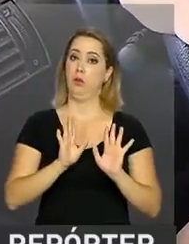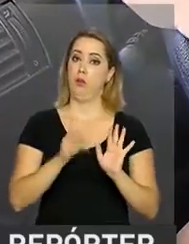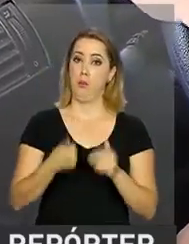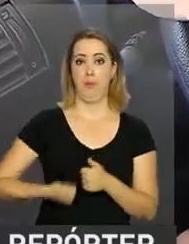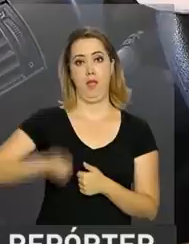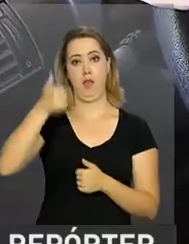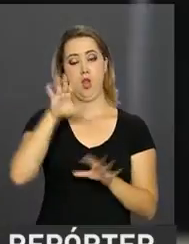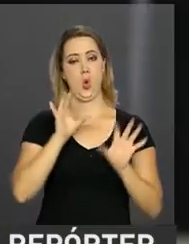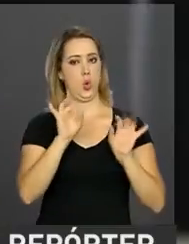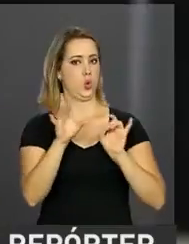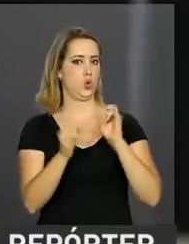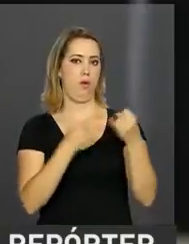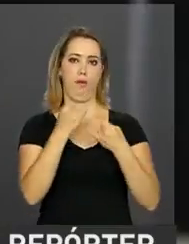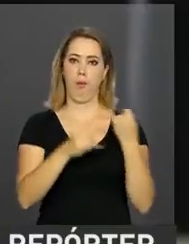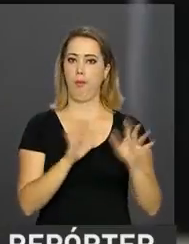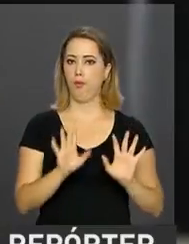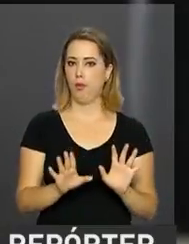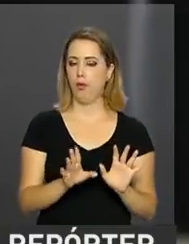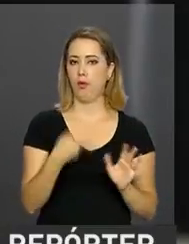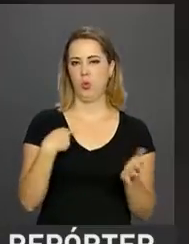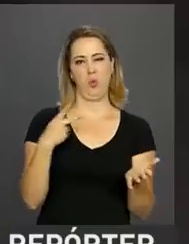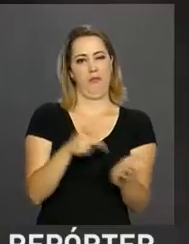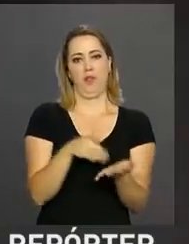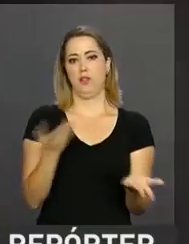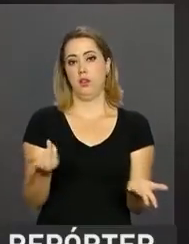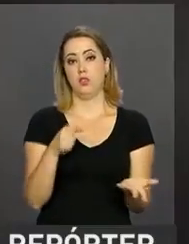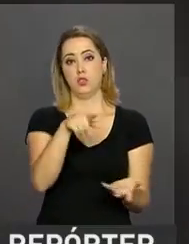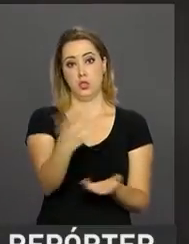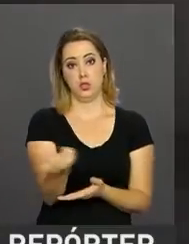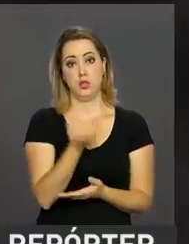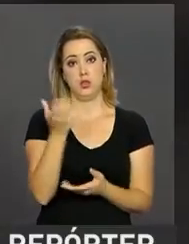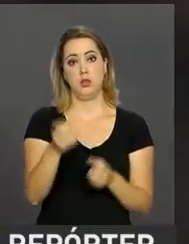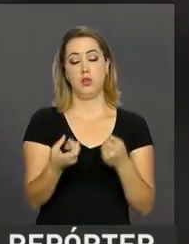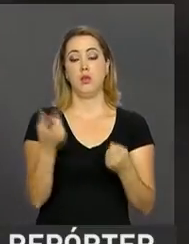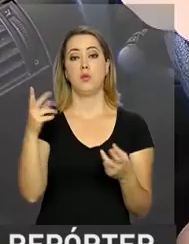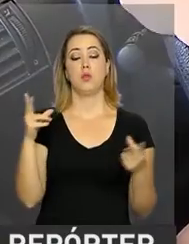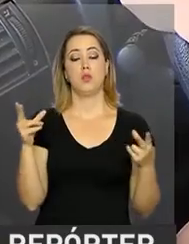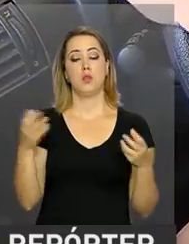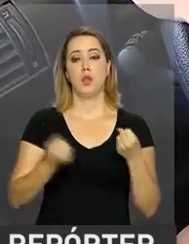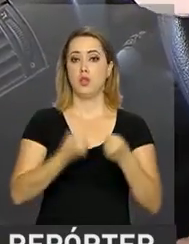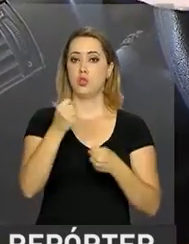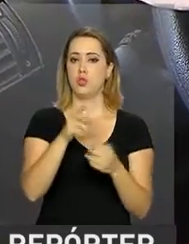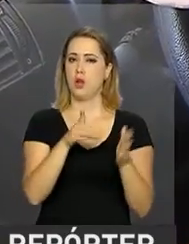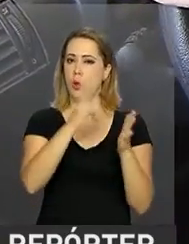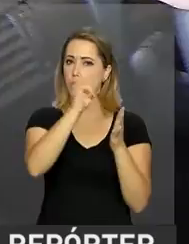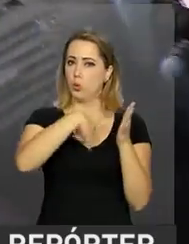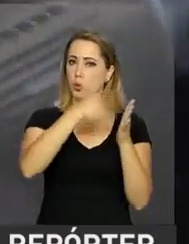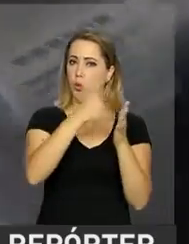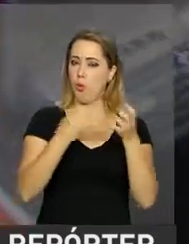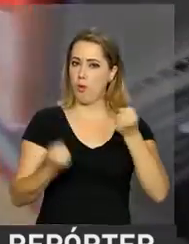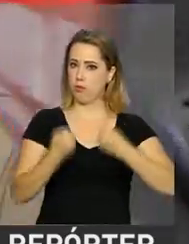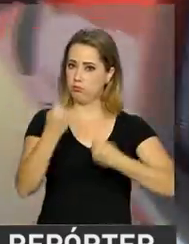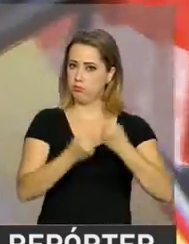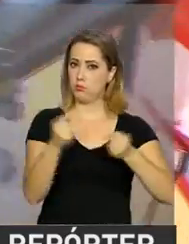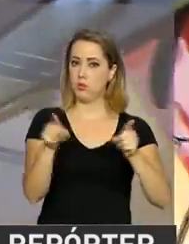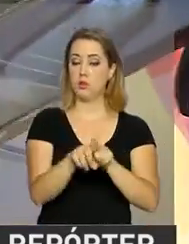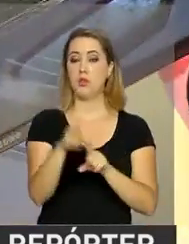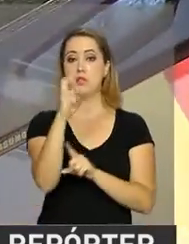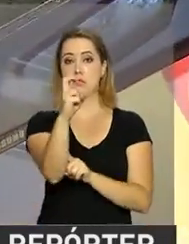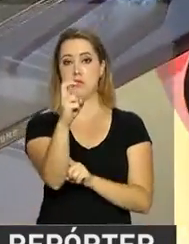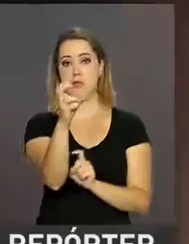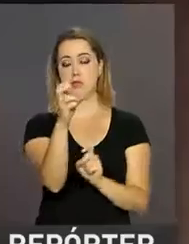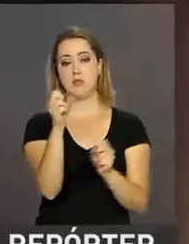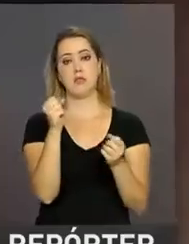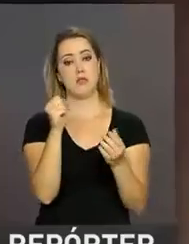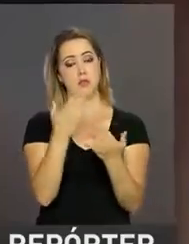era só uma simulação luís quer tirar a carteira de motorista este ano e para isso vai fazer cinco aulas no simulador de direção